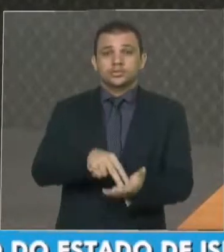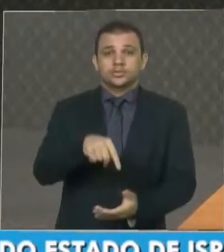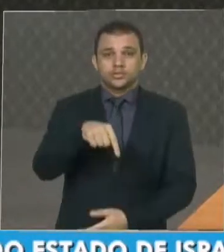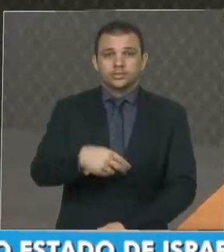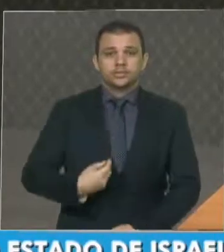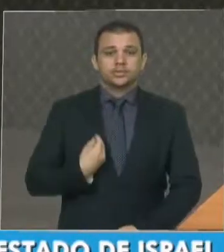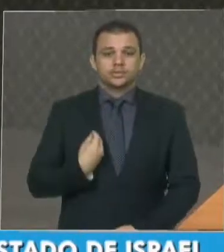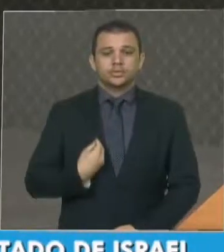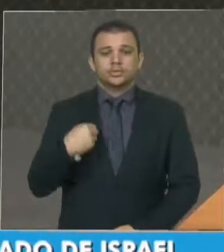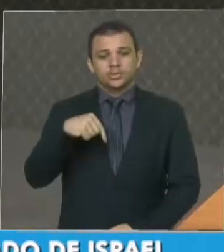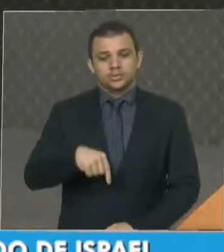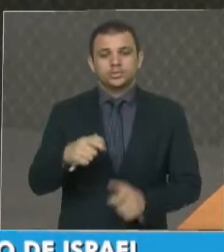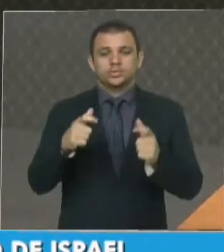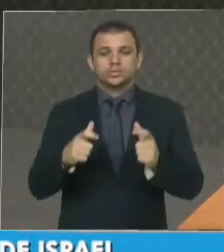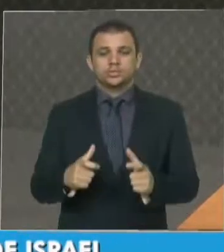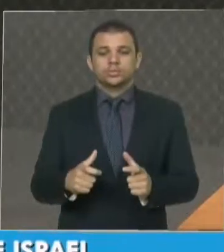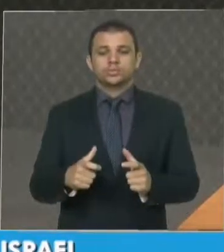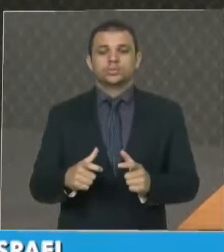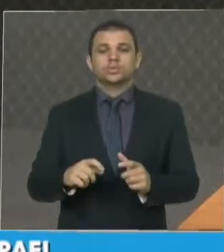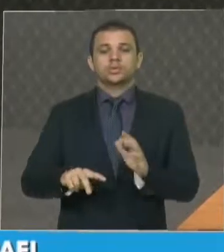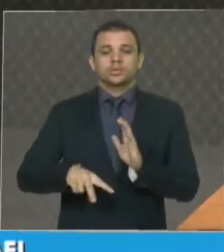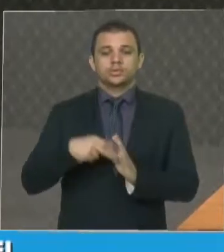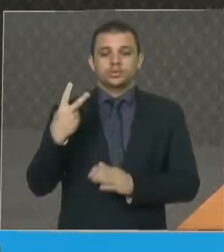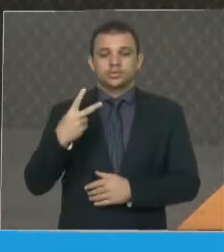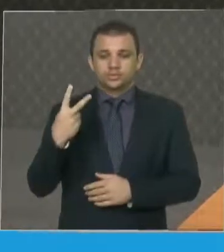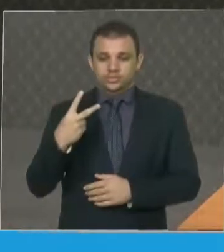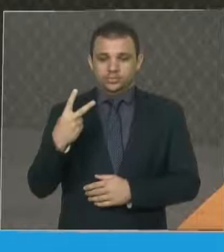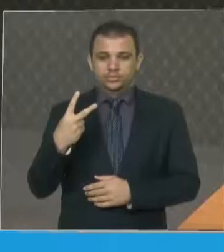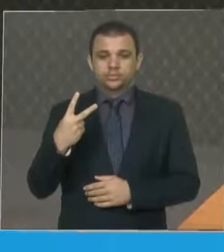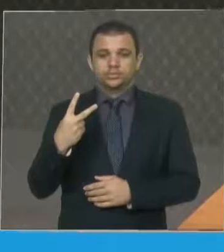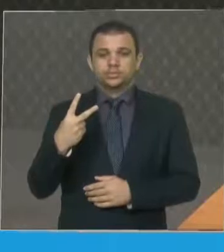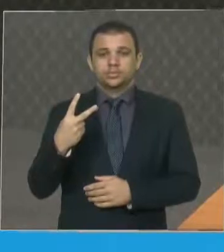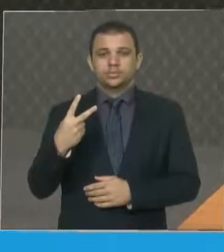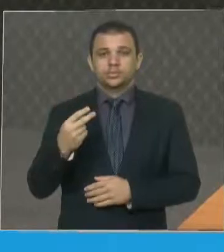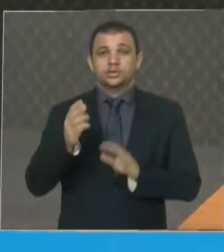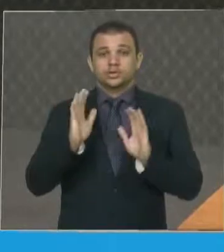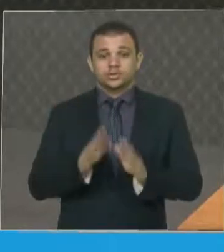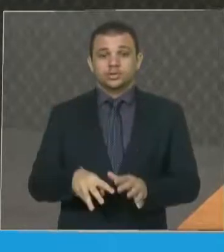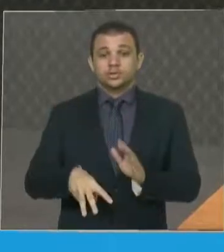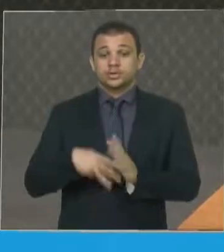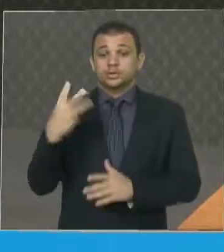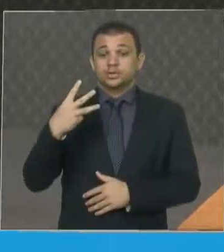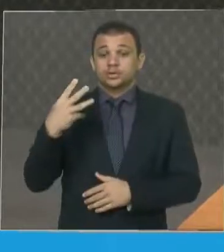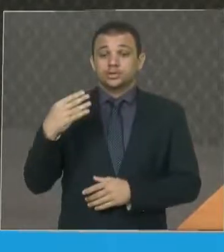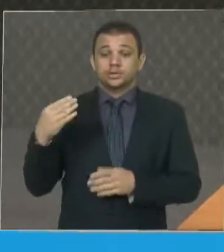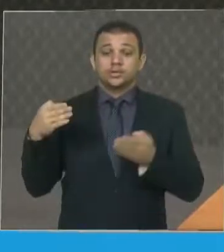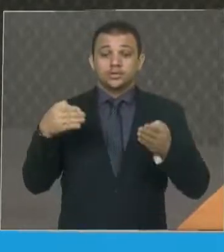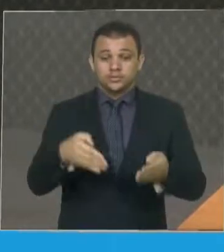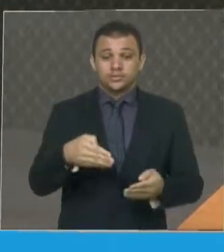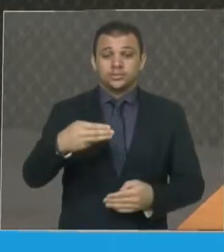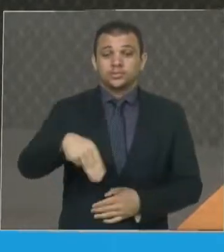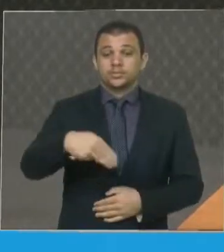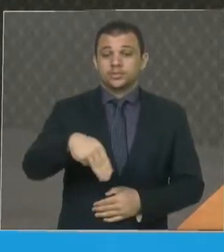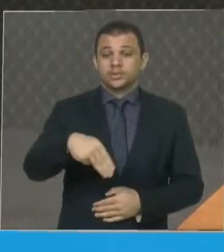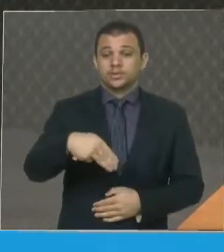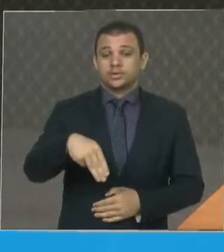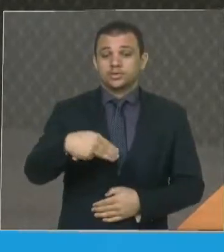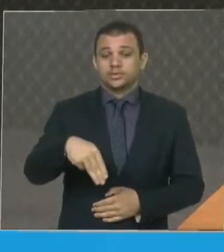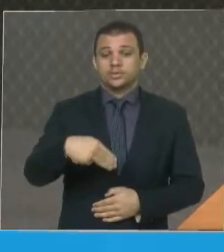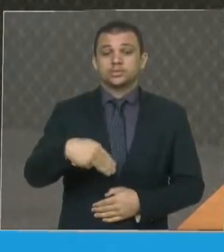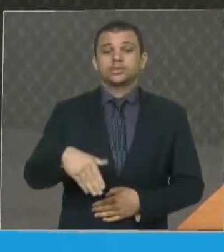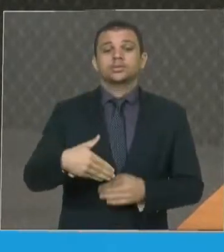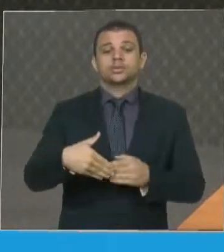lugar mesmo, para a segunda vez, e a terça vez no Maranhão, para